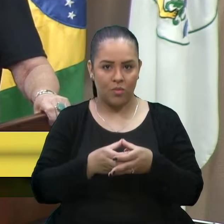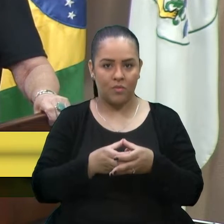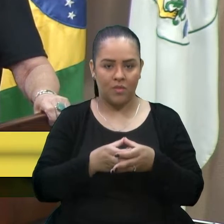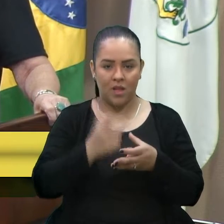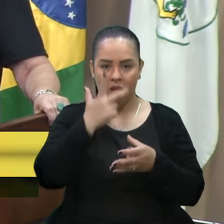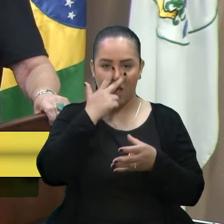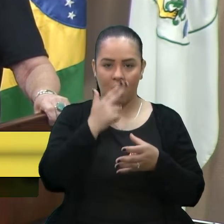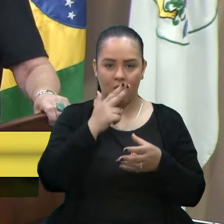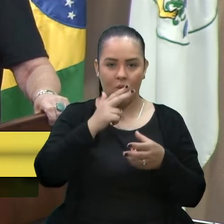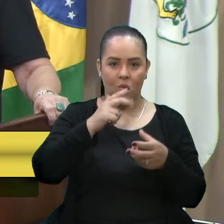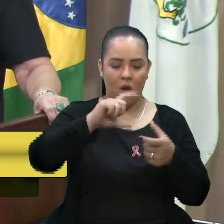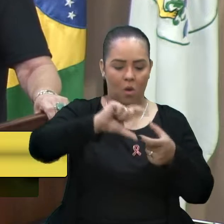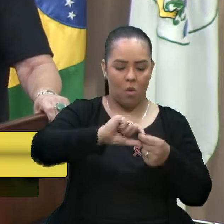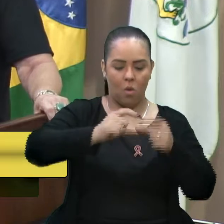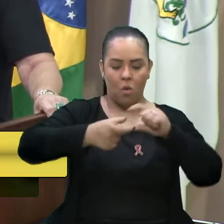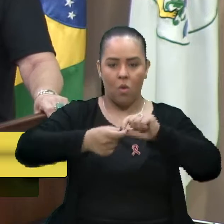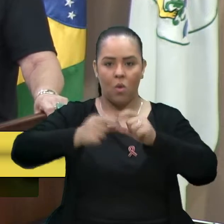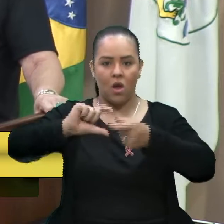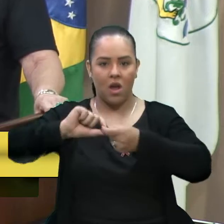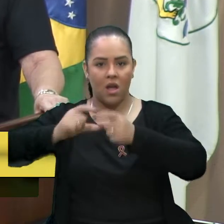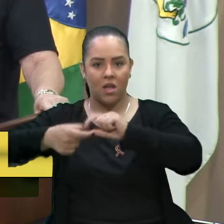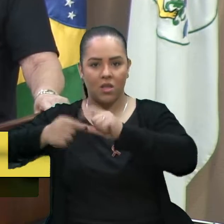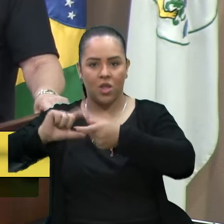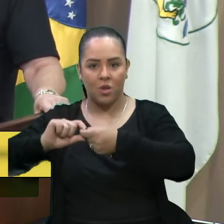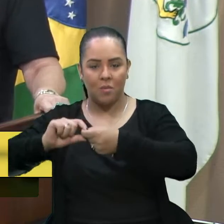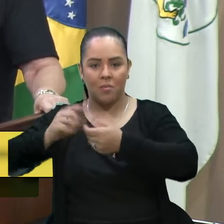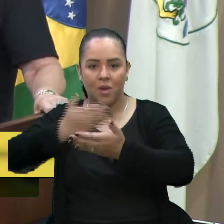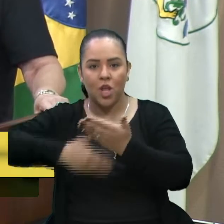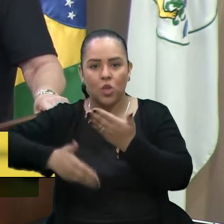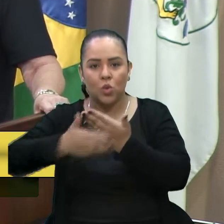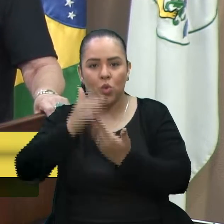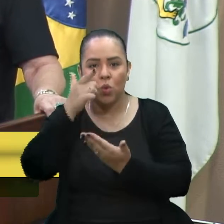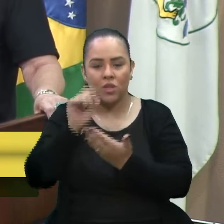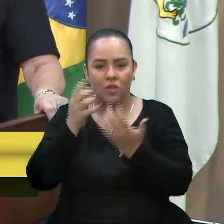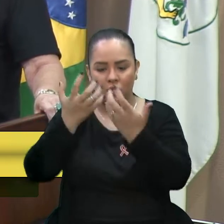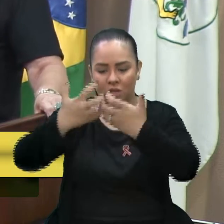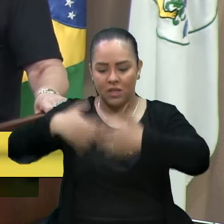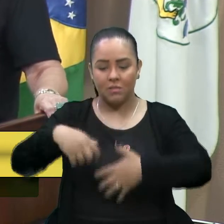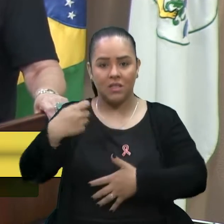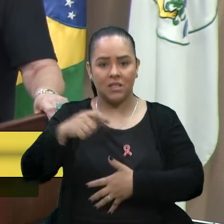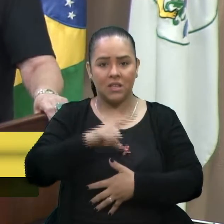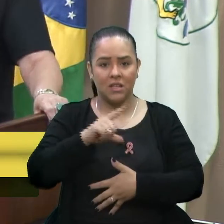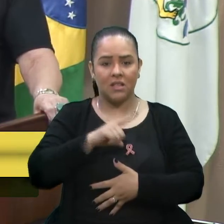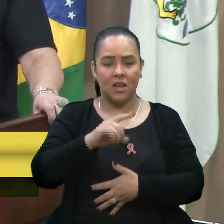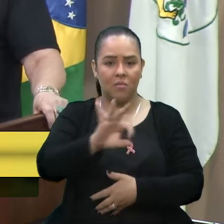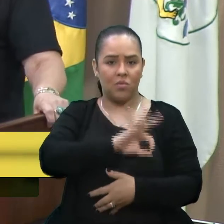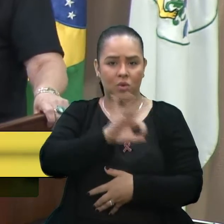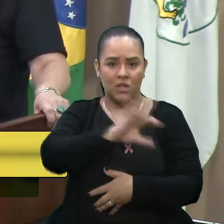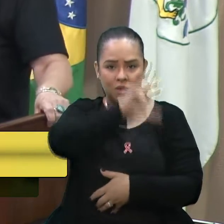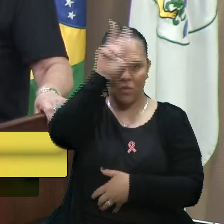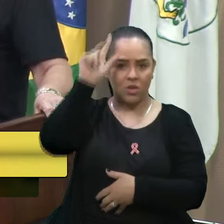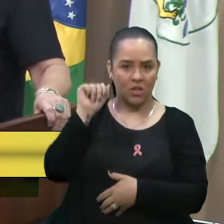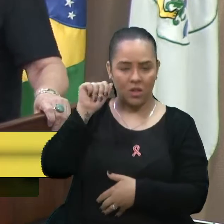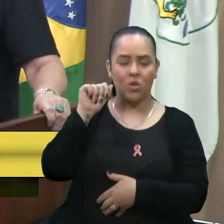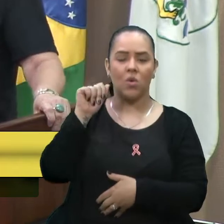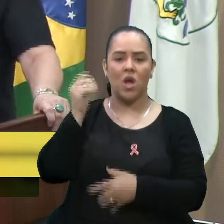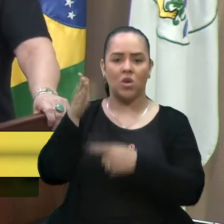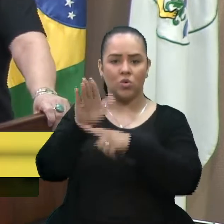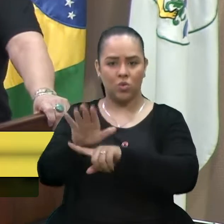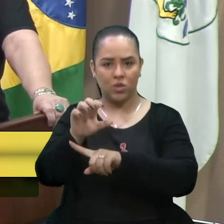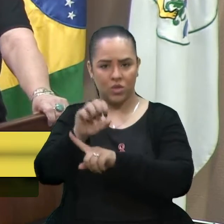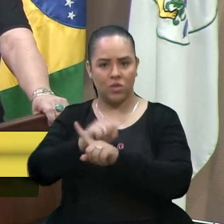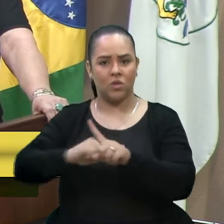corrente. Para que o serviço público funcione, precisa o guarda municipal, o assistente social, o operador